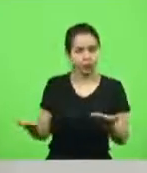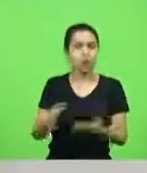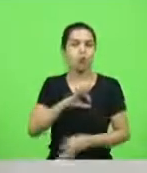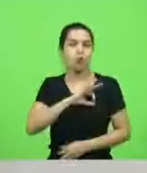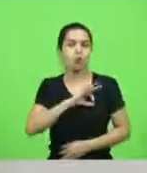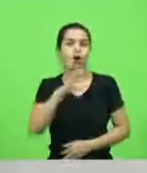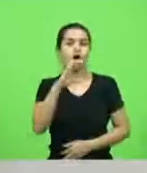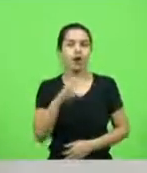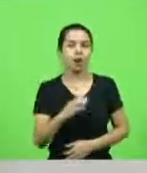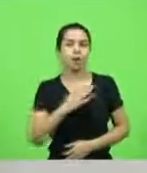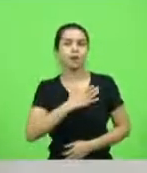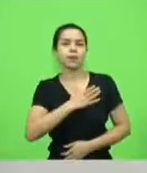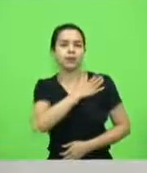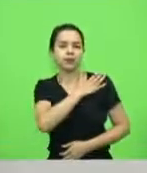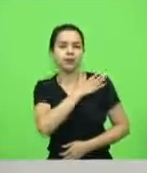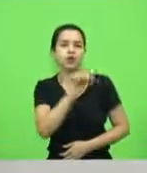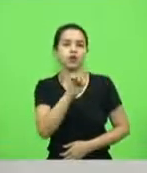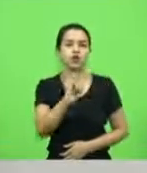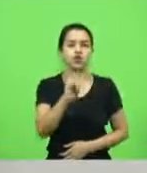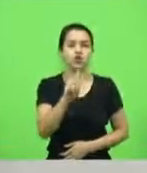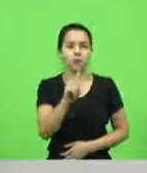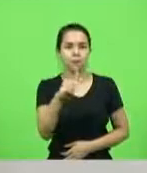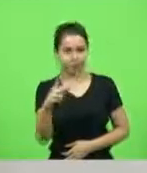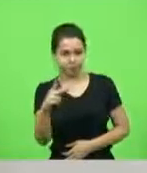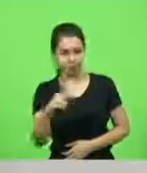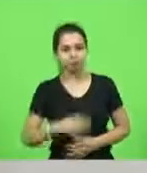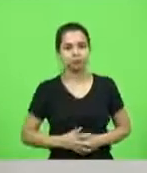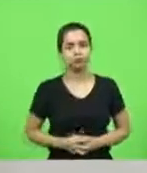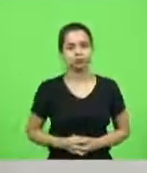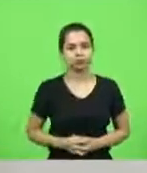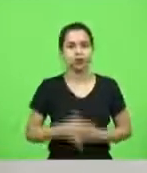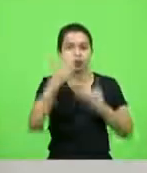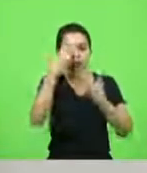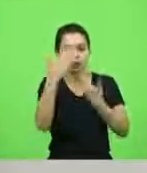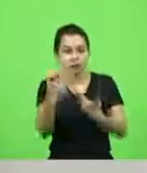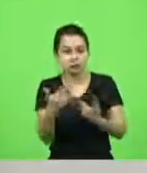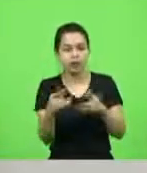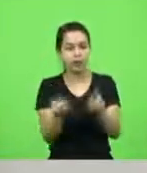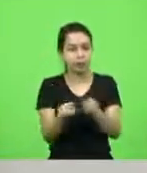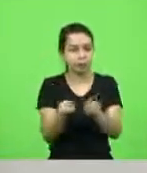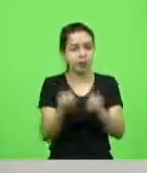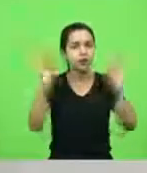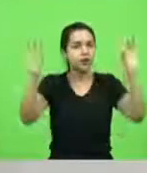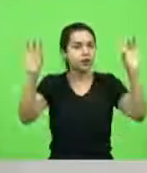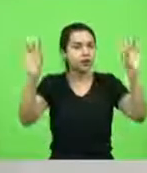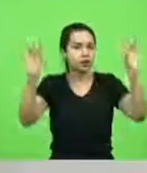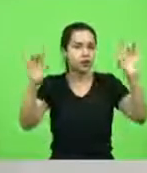e para o Instituto Geral de Perícias e agradecer agradecer de forma especial